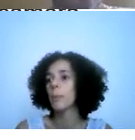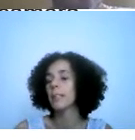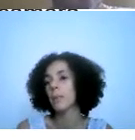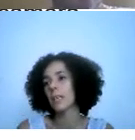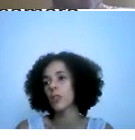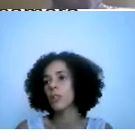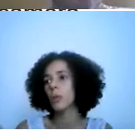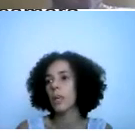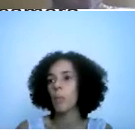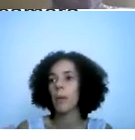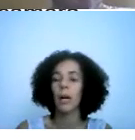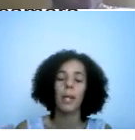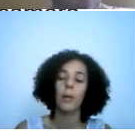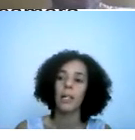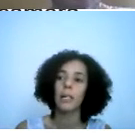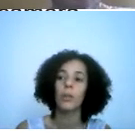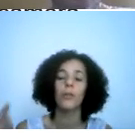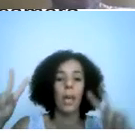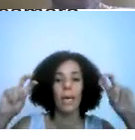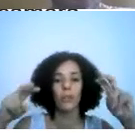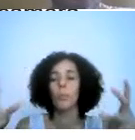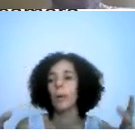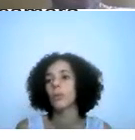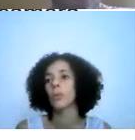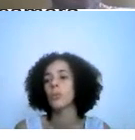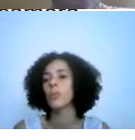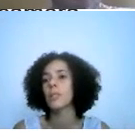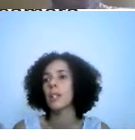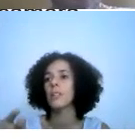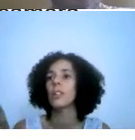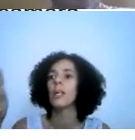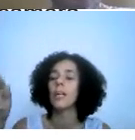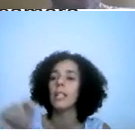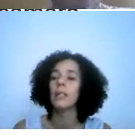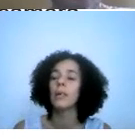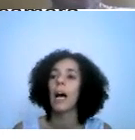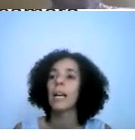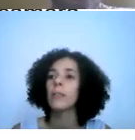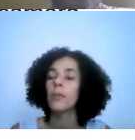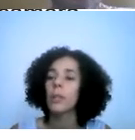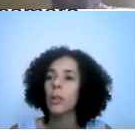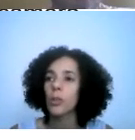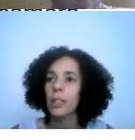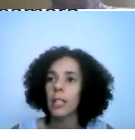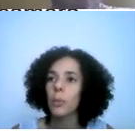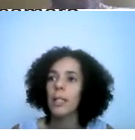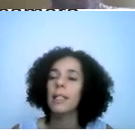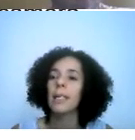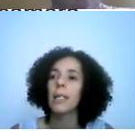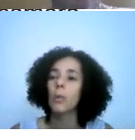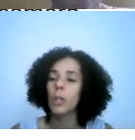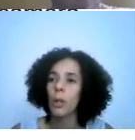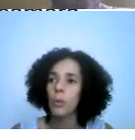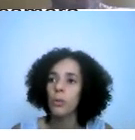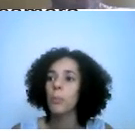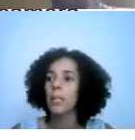O primata ameaçado de extinção, que é o macaco prego-galego, que foi redescoberto em 2006 e foi constatado ele